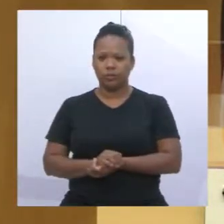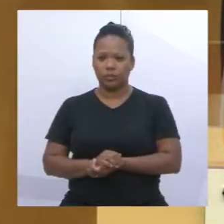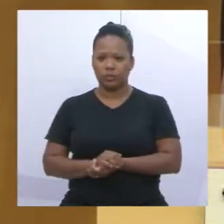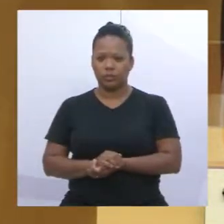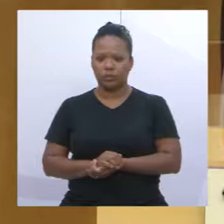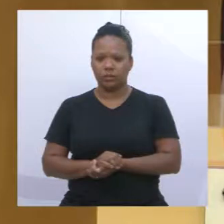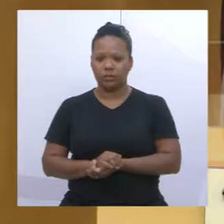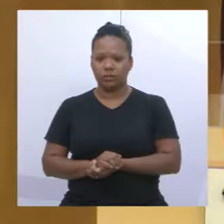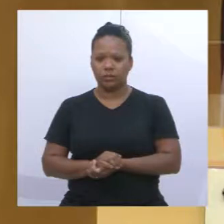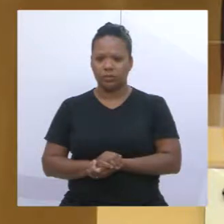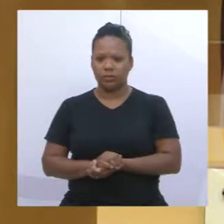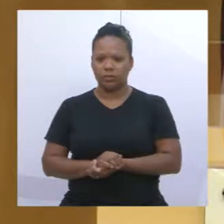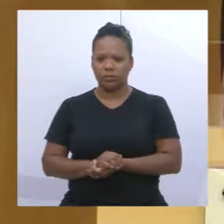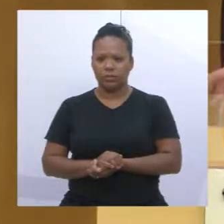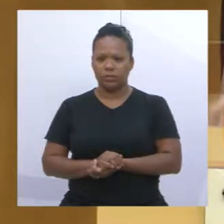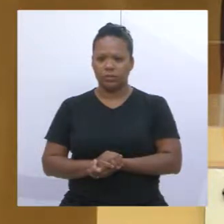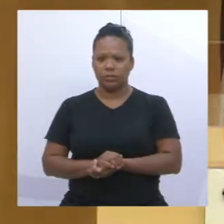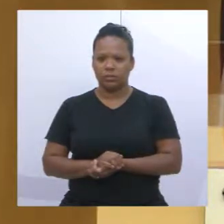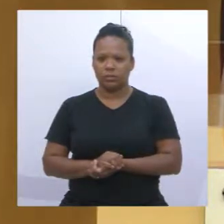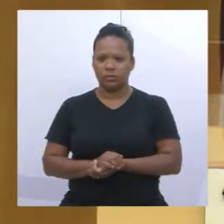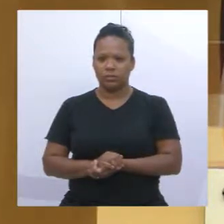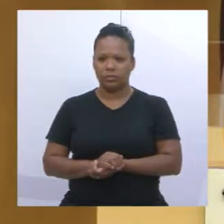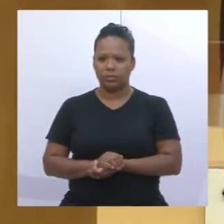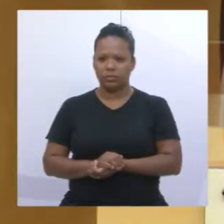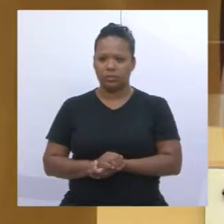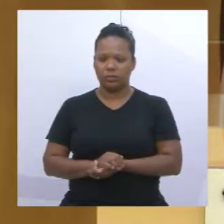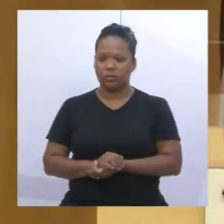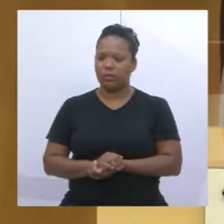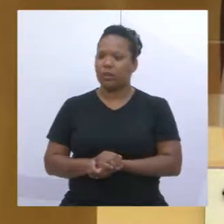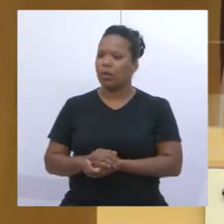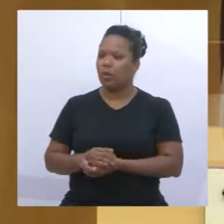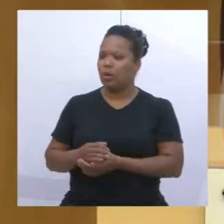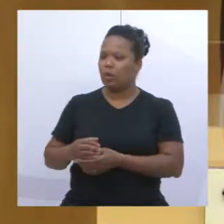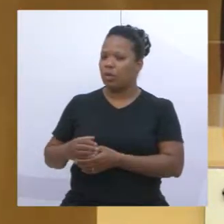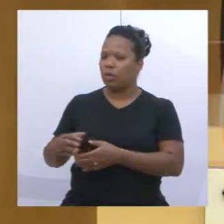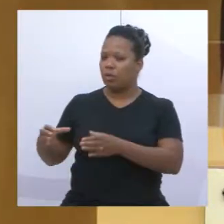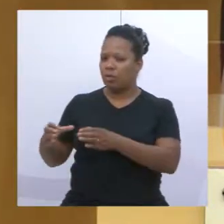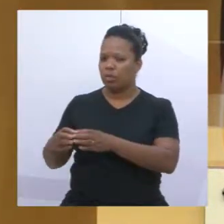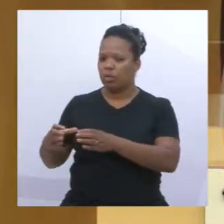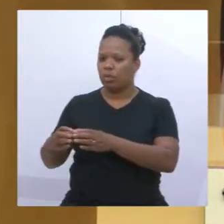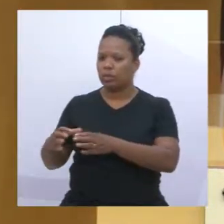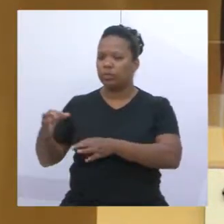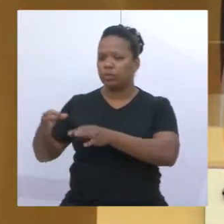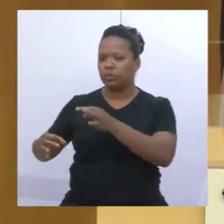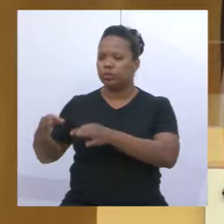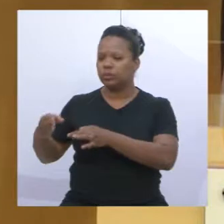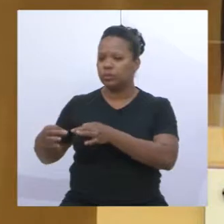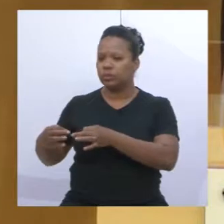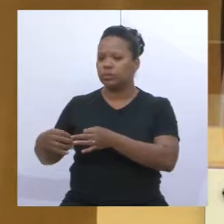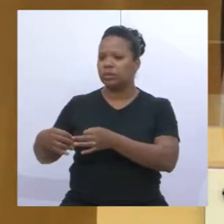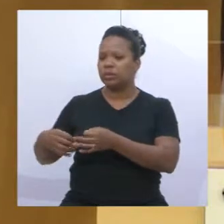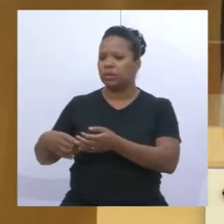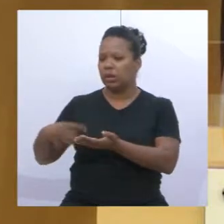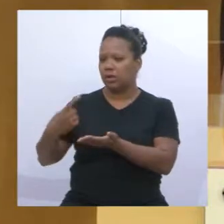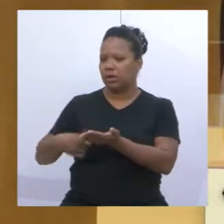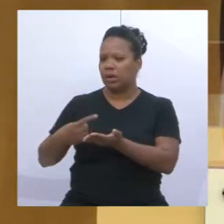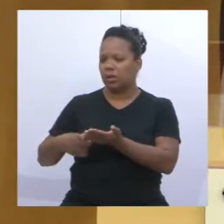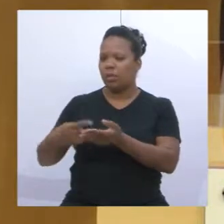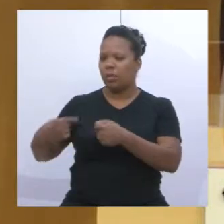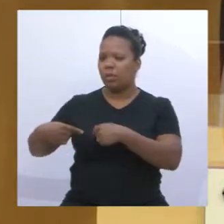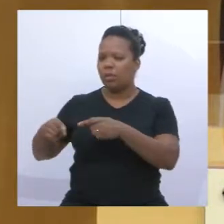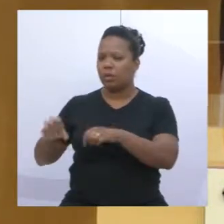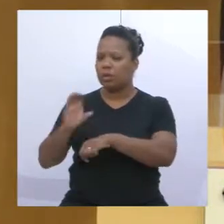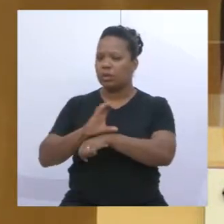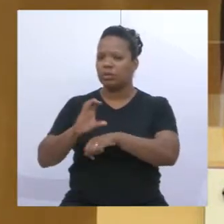O jurídico dessa casa, ele deu como inconstitucional, Paulinho colheu as assinaturas para botar aqui na votação no